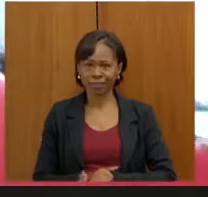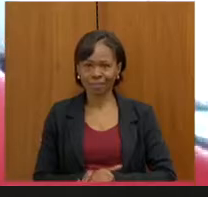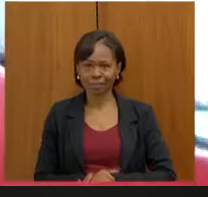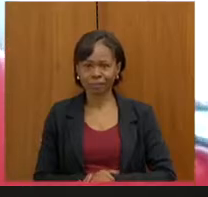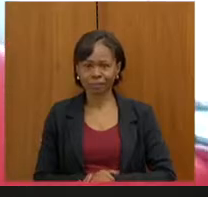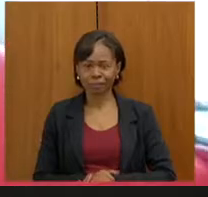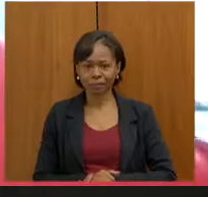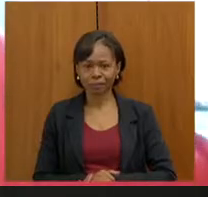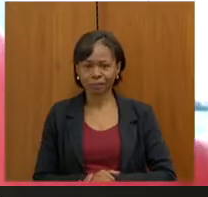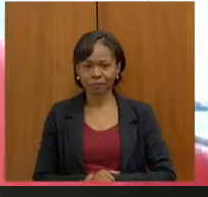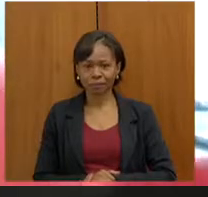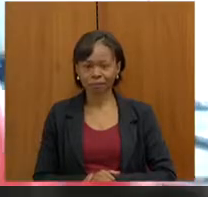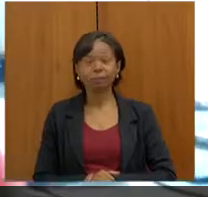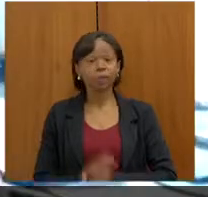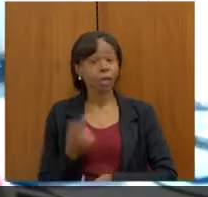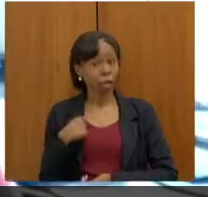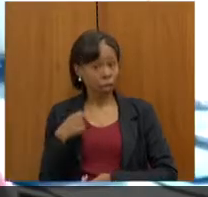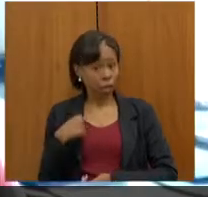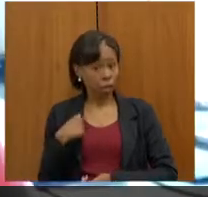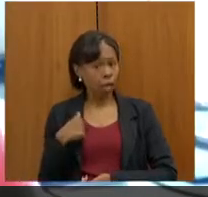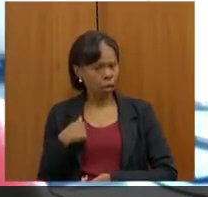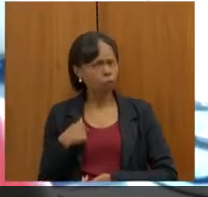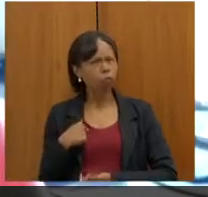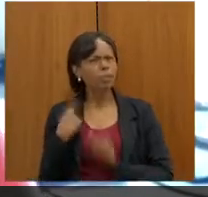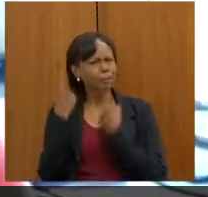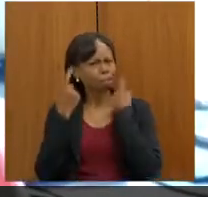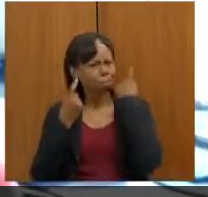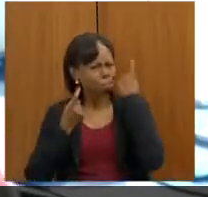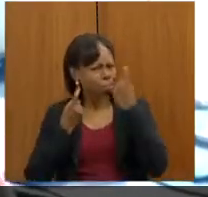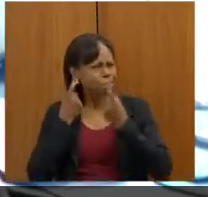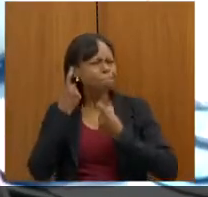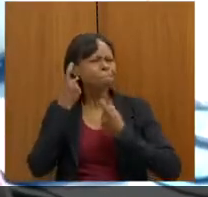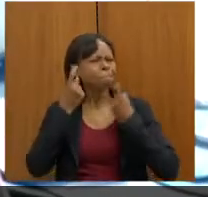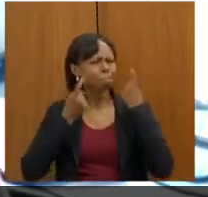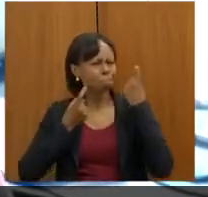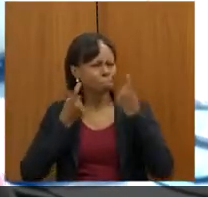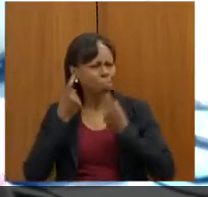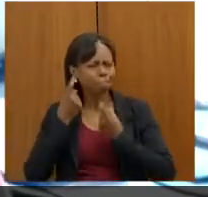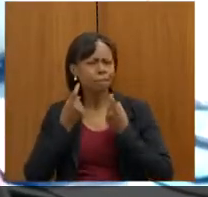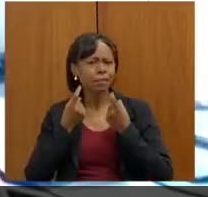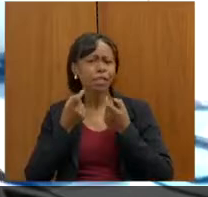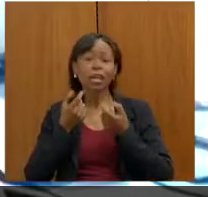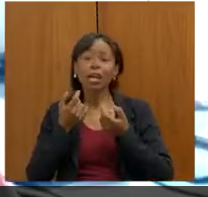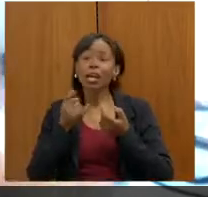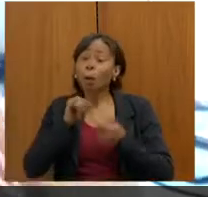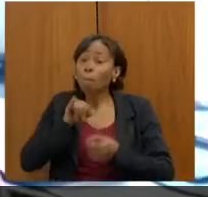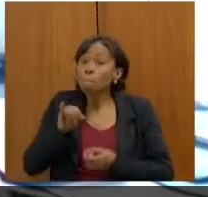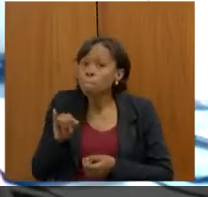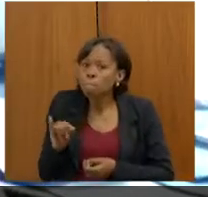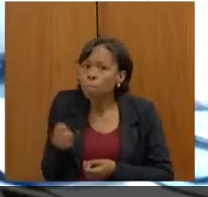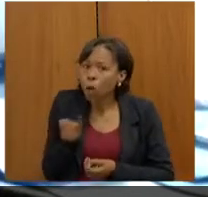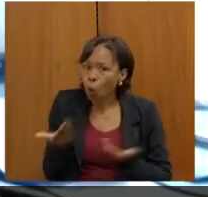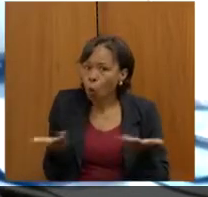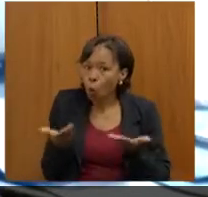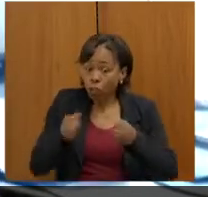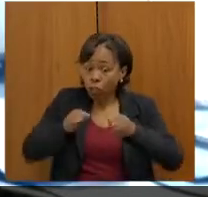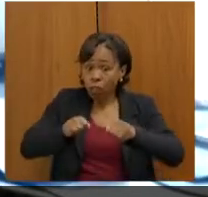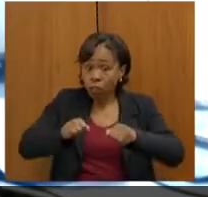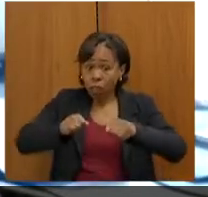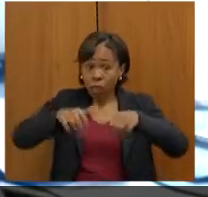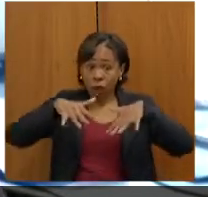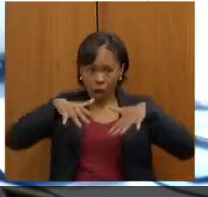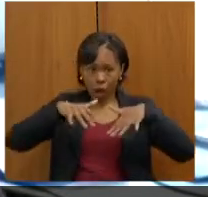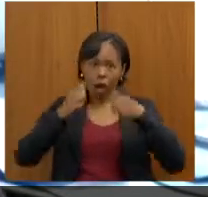eu tenho muita preocupação eu queria aproveitar uma oportunidade dessa audiência está naquele apresenta